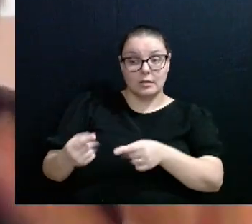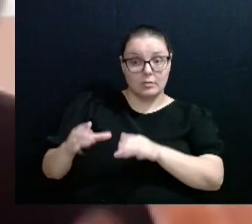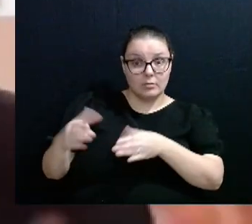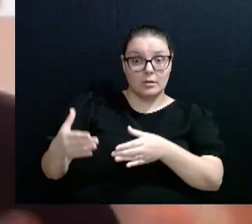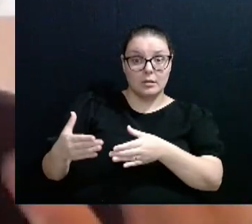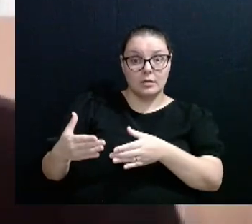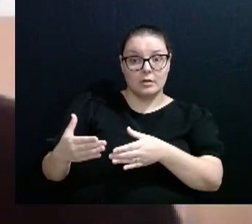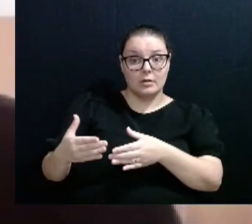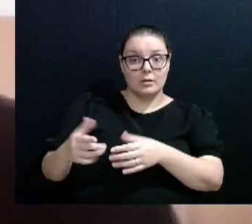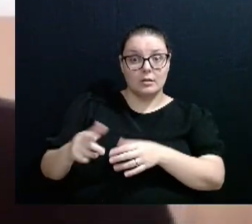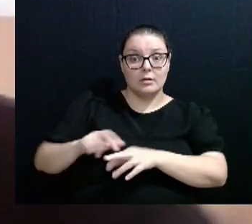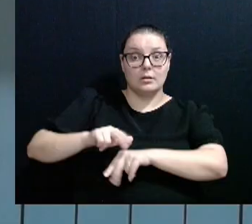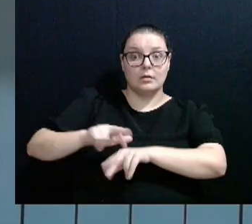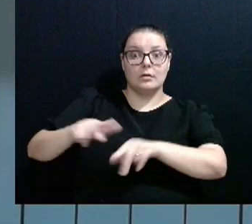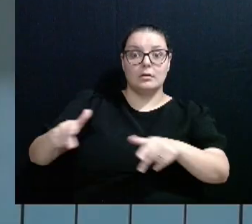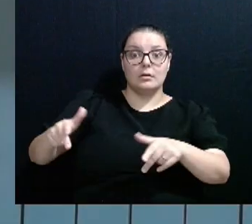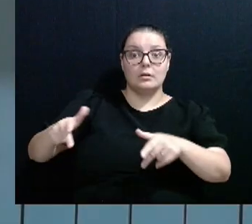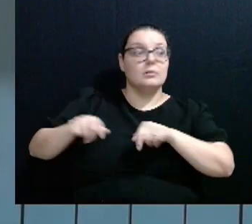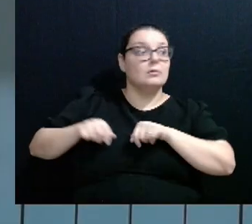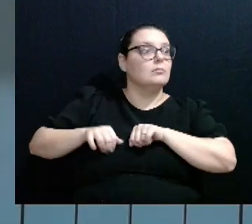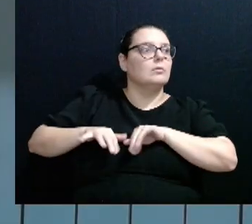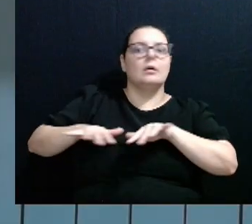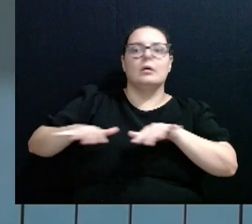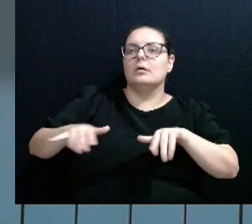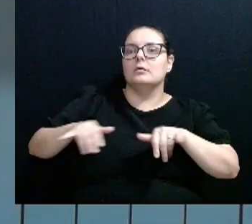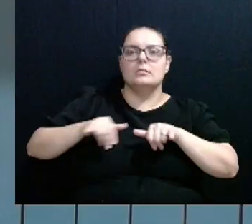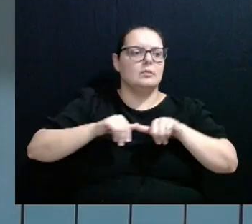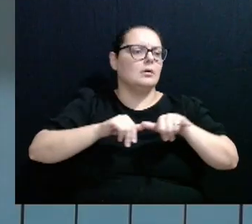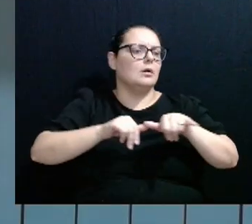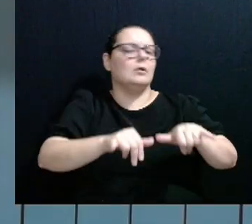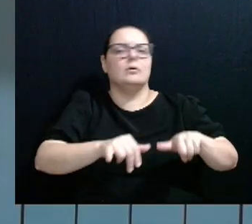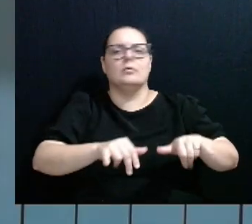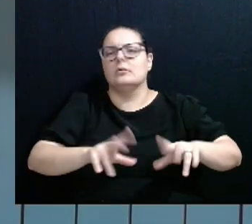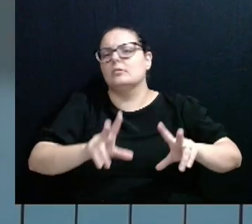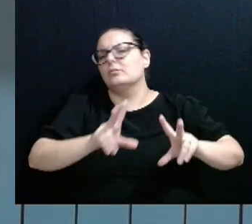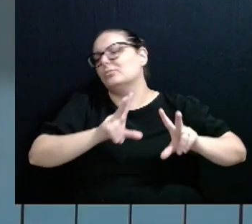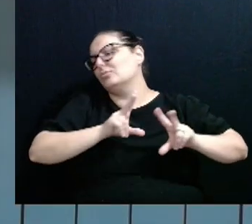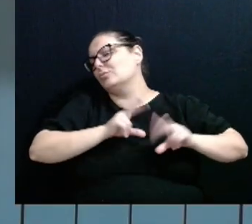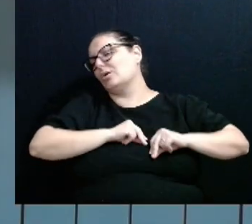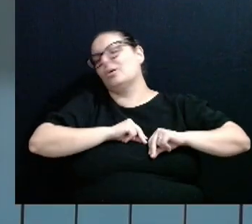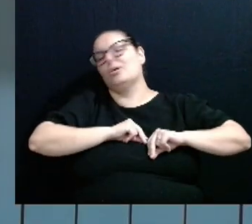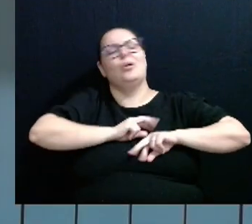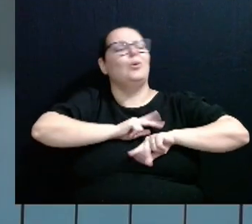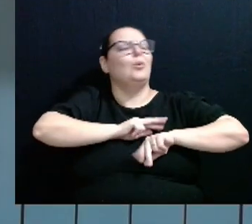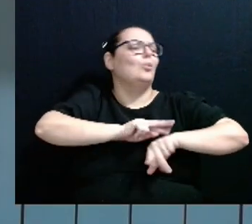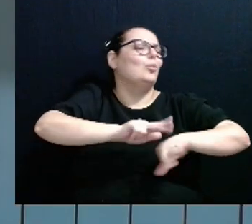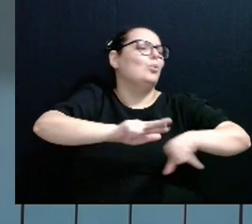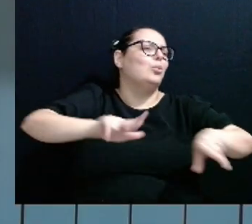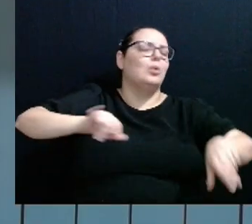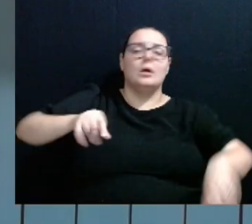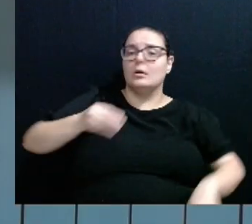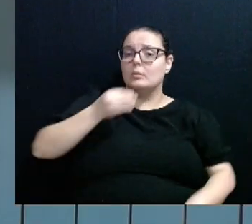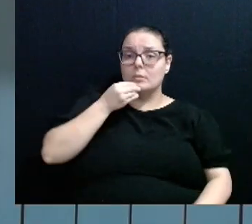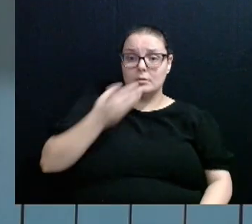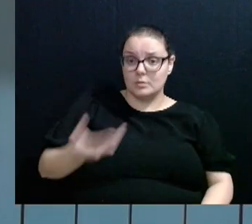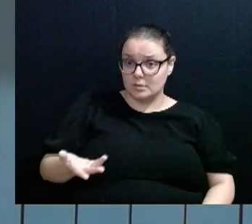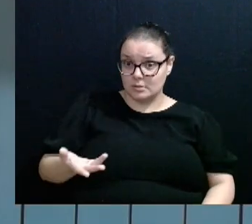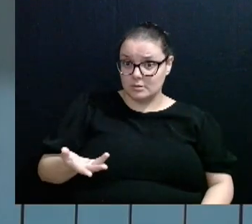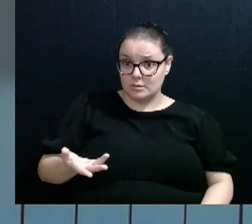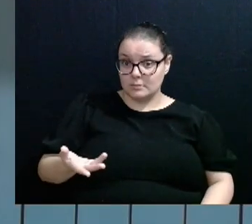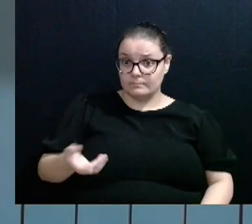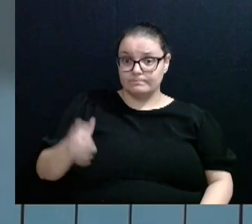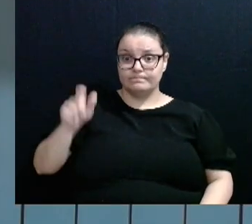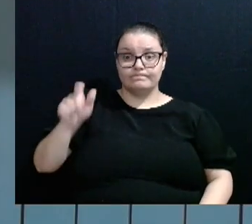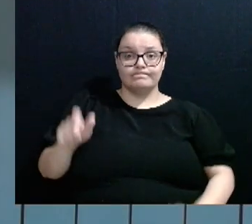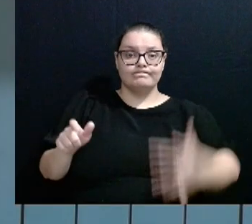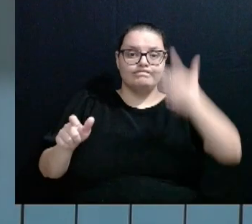de abundância. Você vai no supermercado, nossa, tá cheio de oportunidade. E a pessoa não sabe mais o que